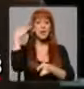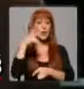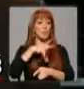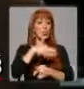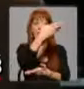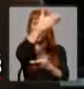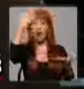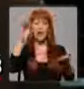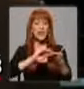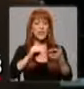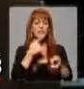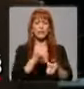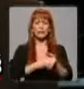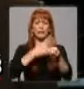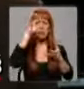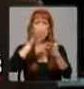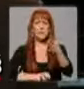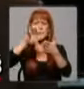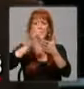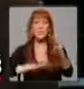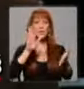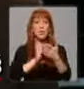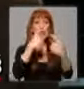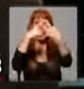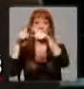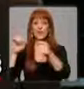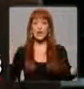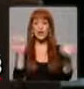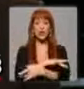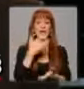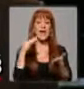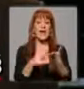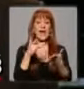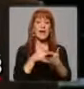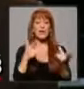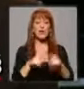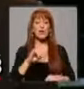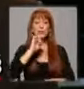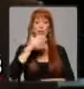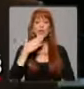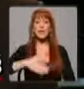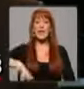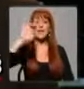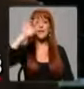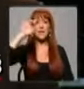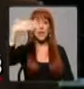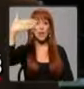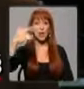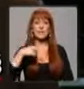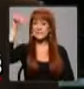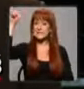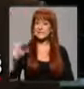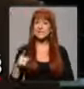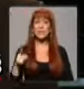Portugal. Escreveu inúmeros artigos publicados em diversos jornais e revistas. Faleceu aos 61 anos. José